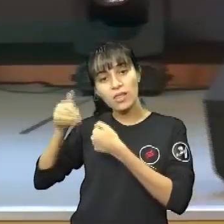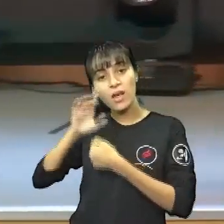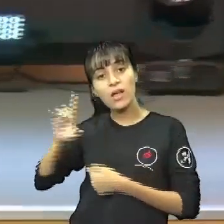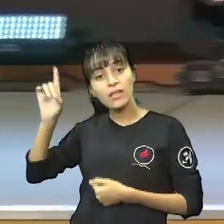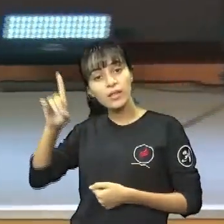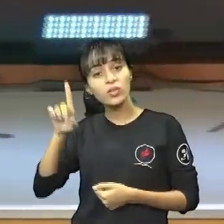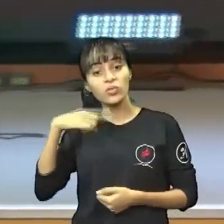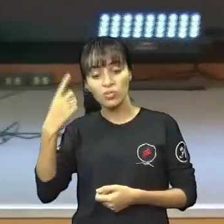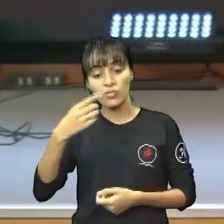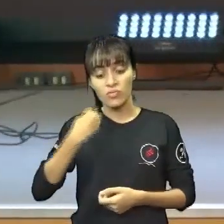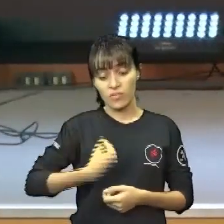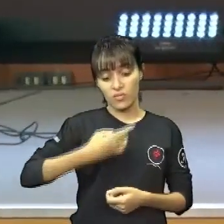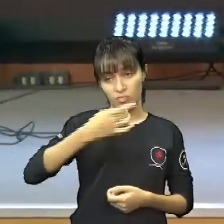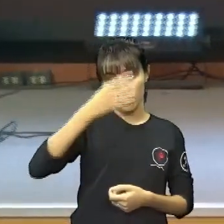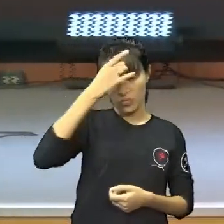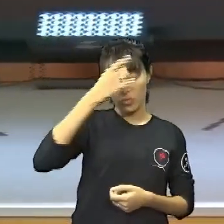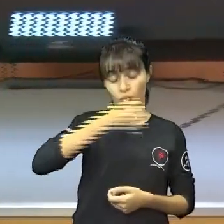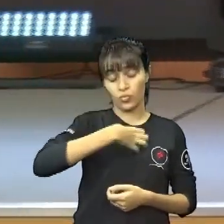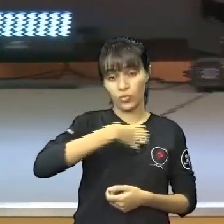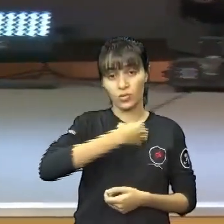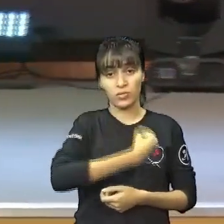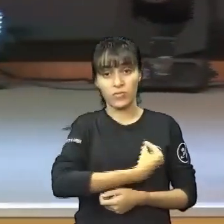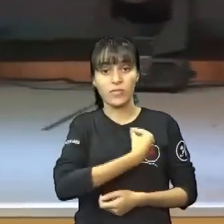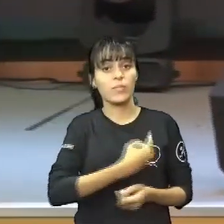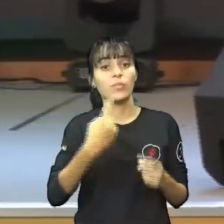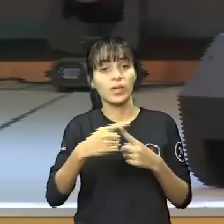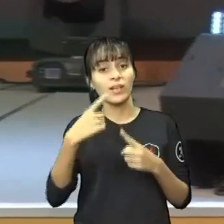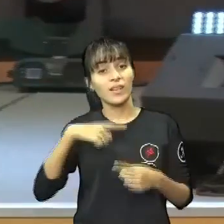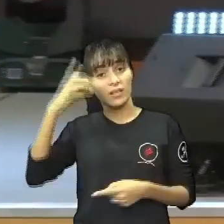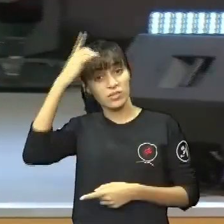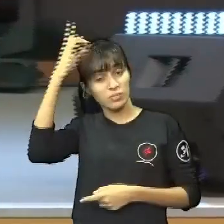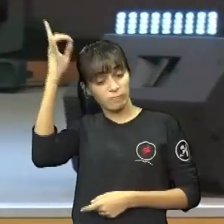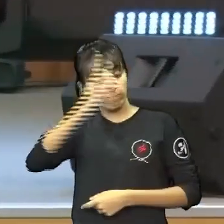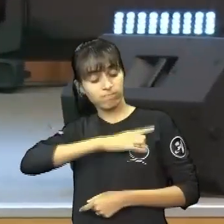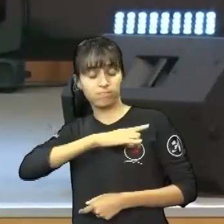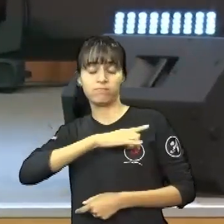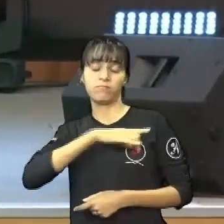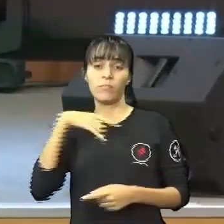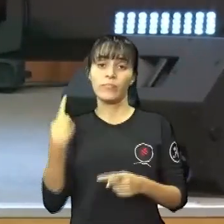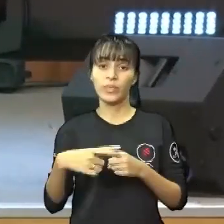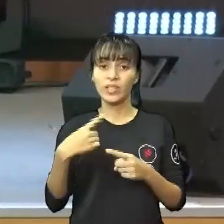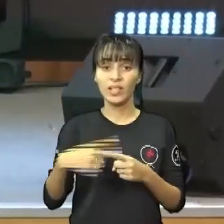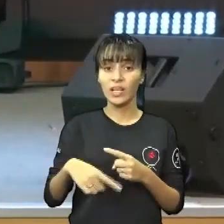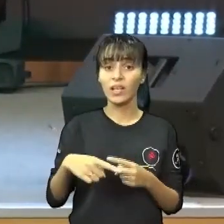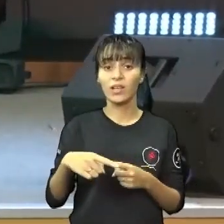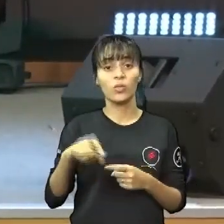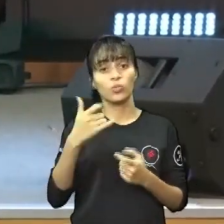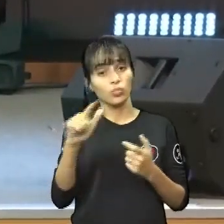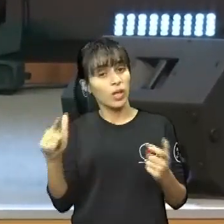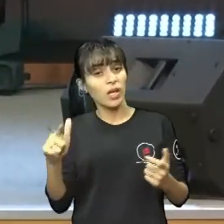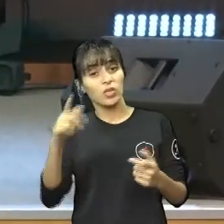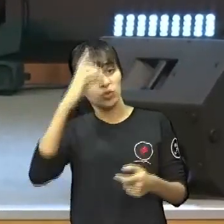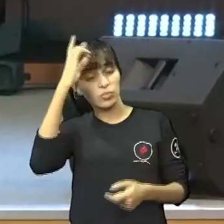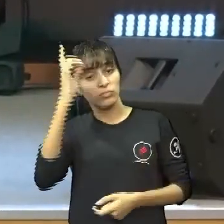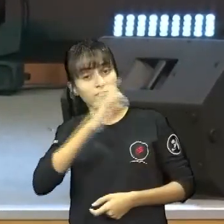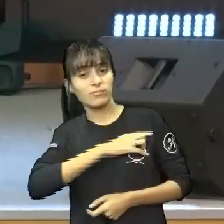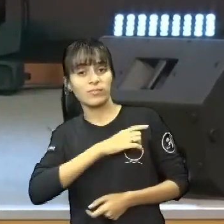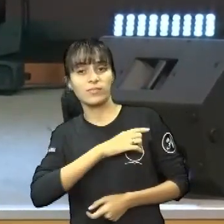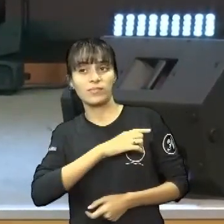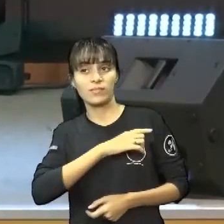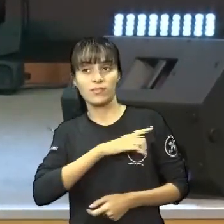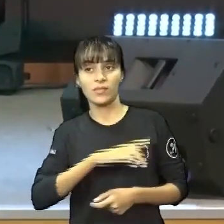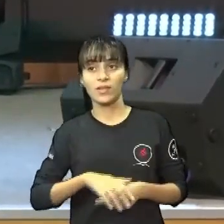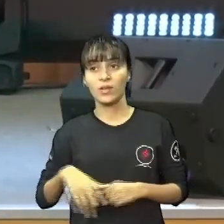nesse espírito Nesse estilo porque nós temos o espírito de Deus porque quem não tem os filho de Deus esse tal não é